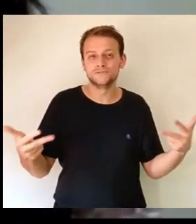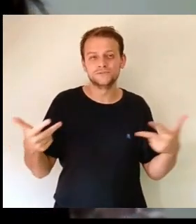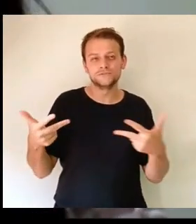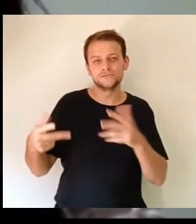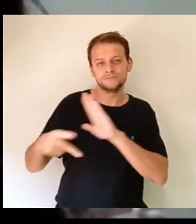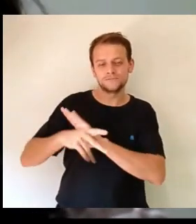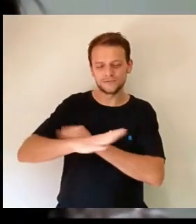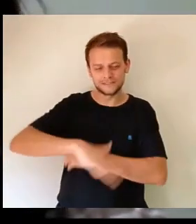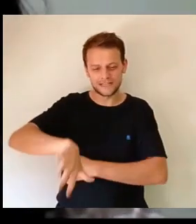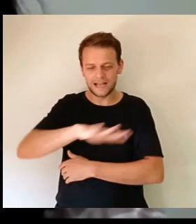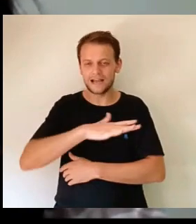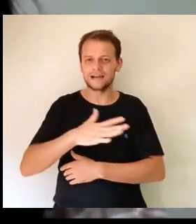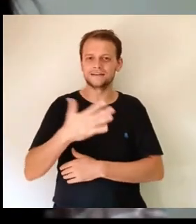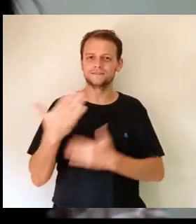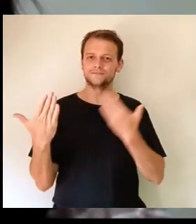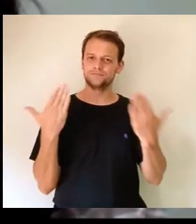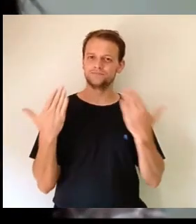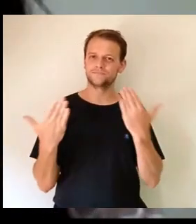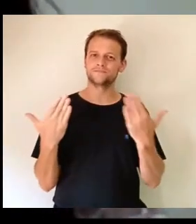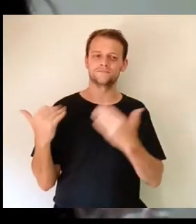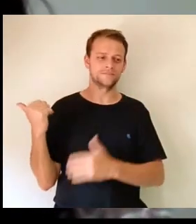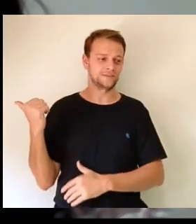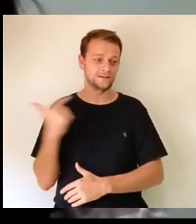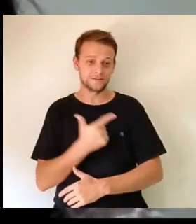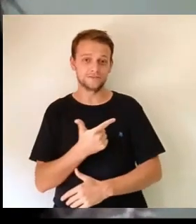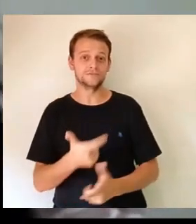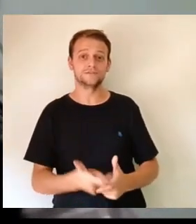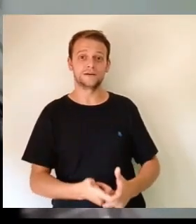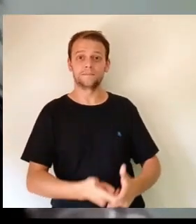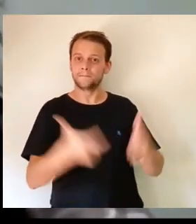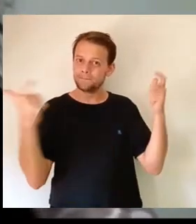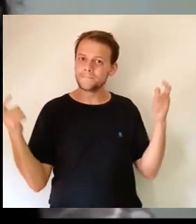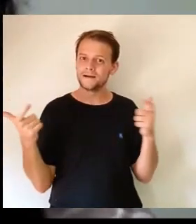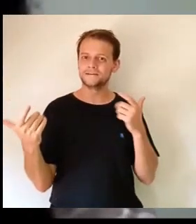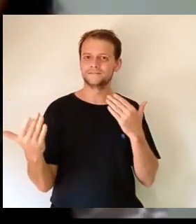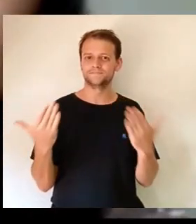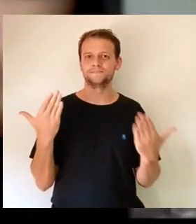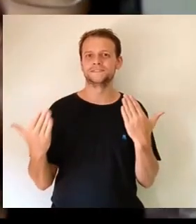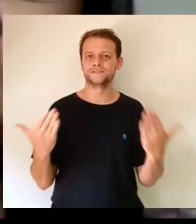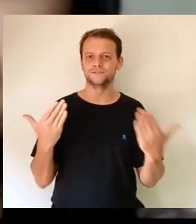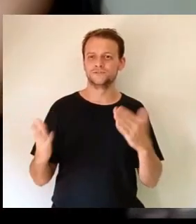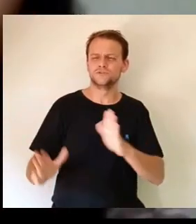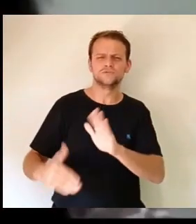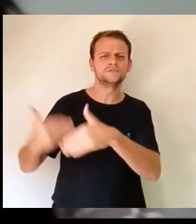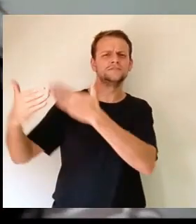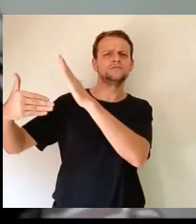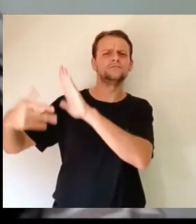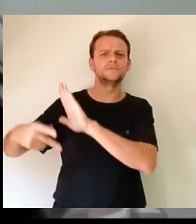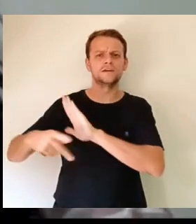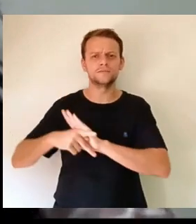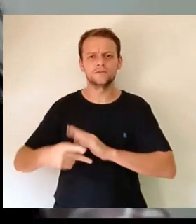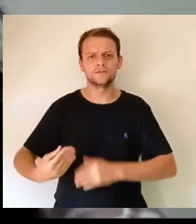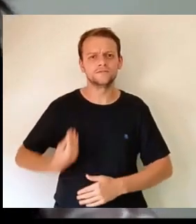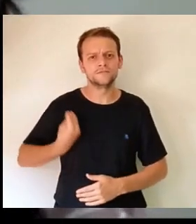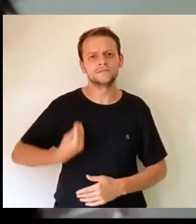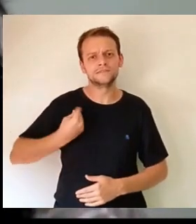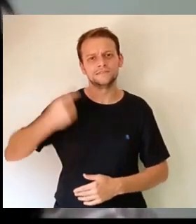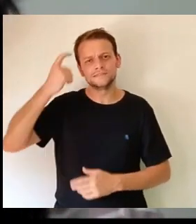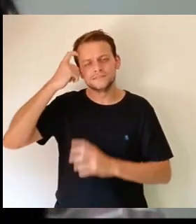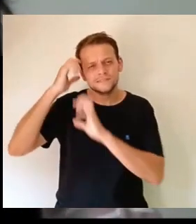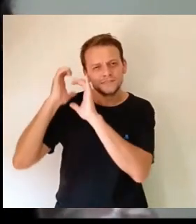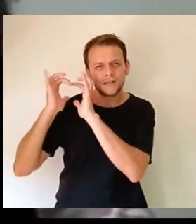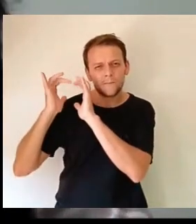mais questões da área da psicologia até mesmo do que muitos psicólogos, né? Em relação ao